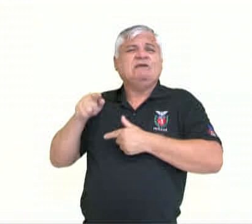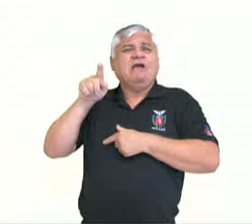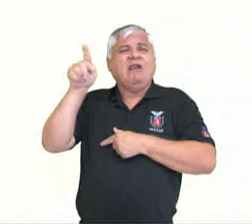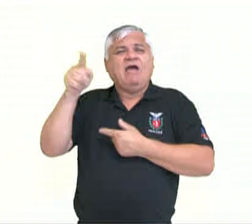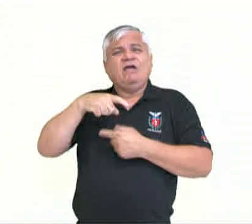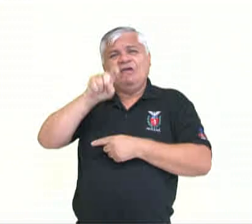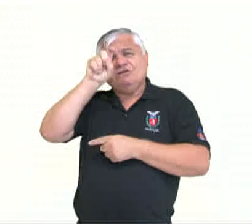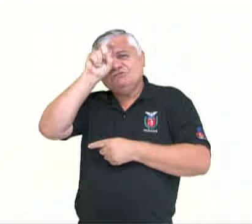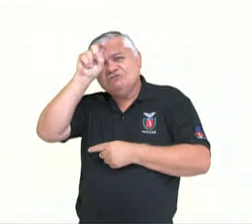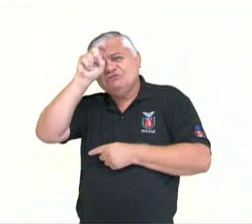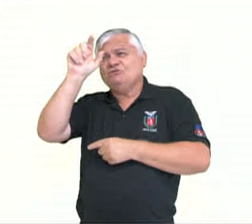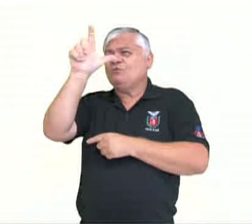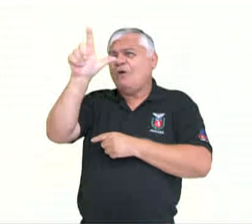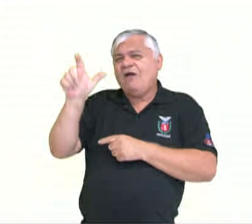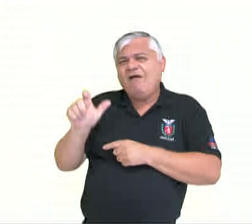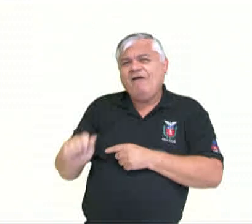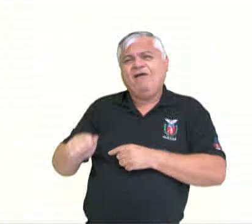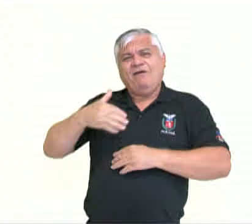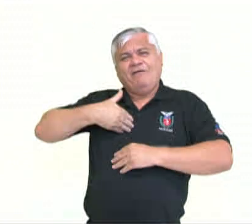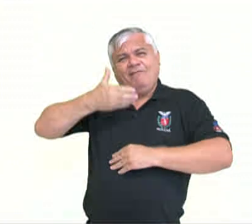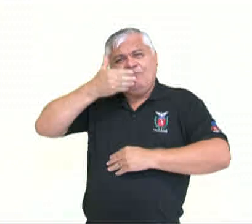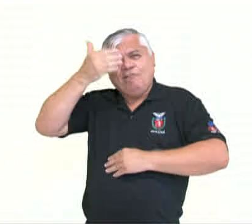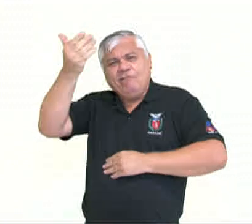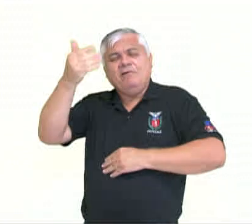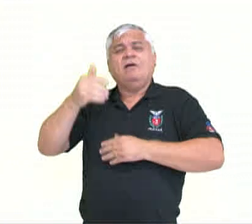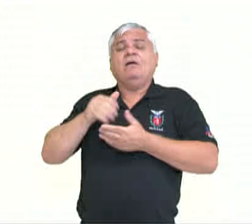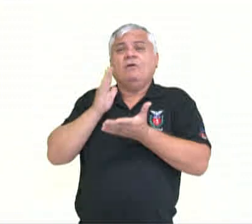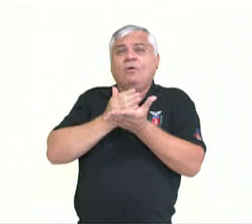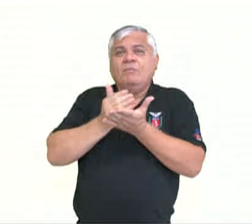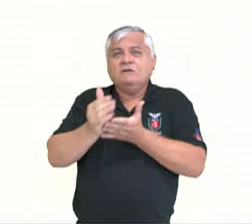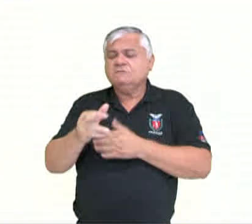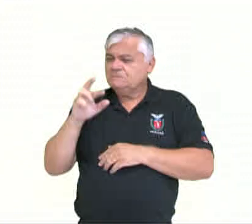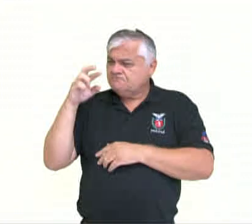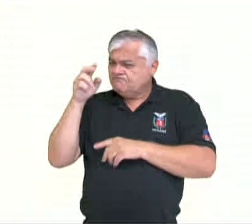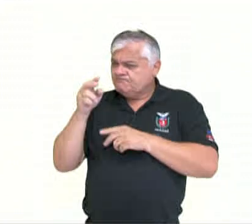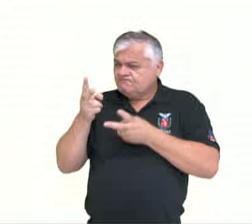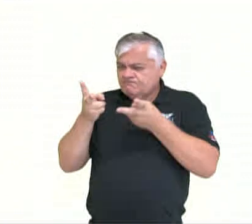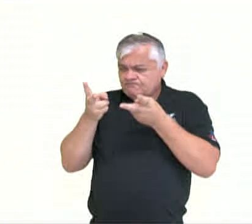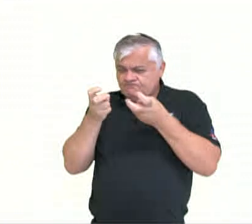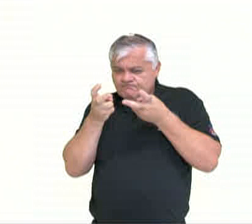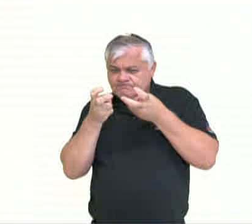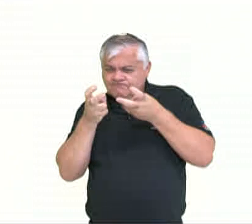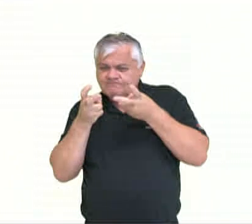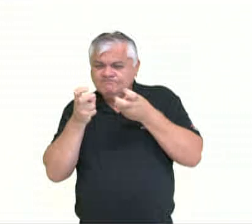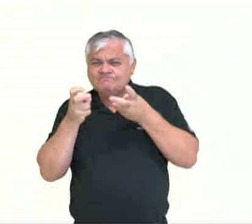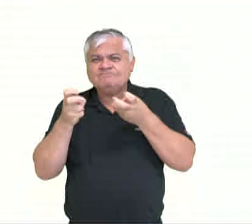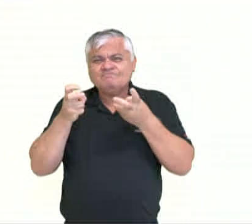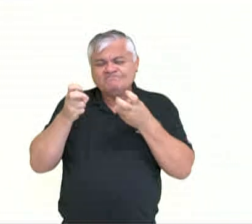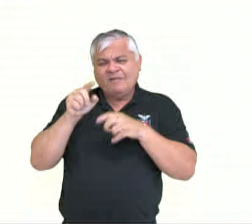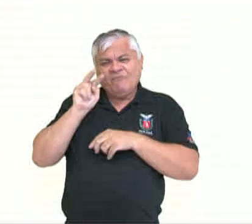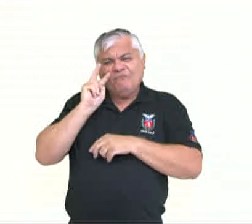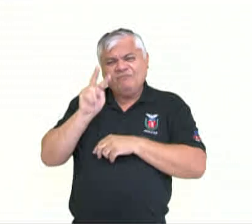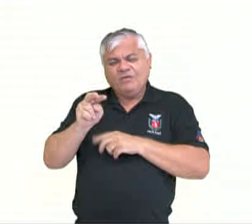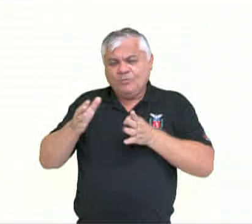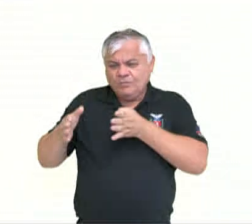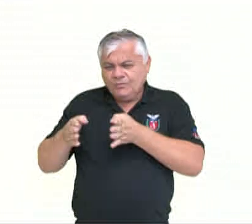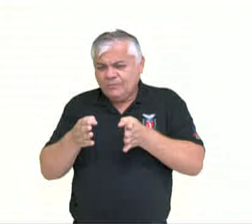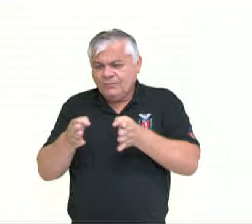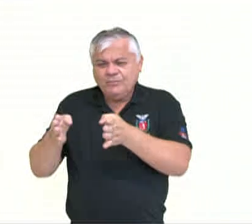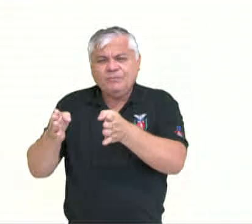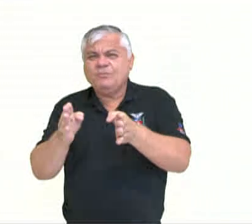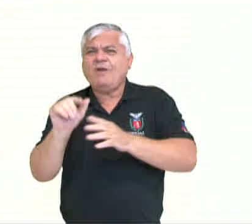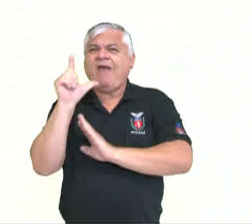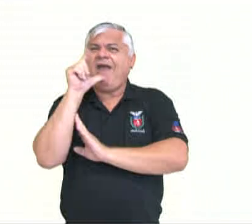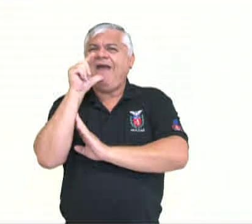sedentárias lá da África, do Oriente Médio, a partir da observação da natureza, natureza já desenvolveram meios